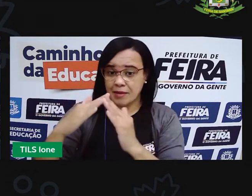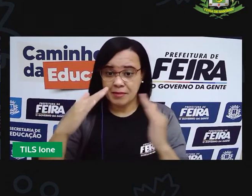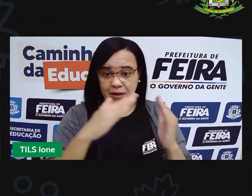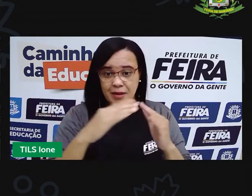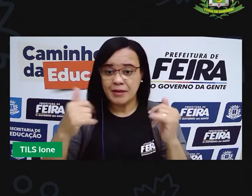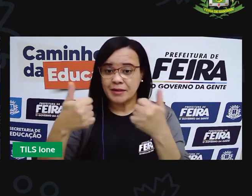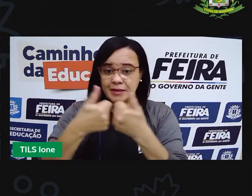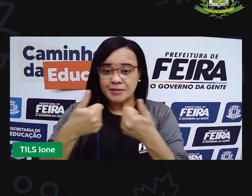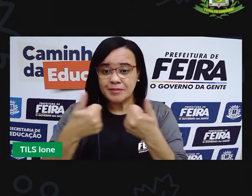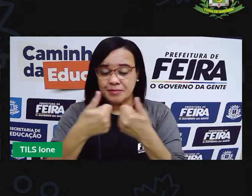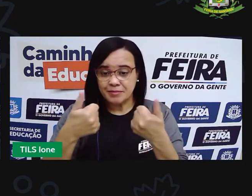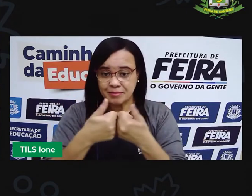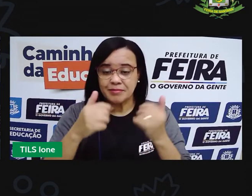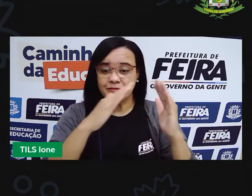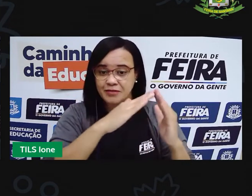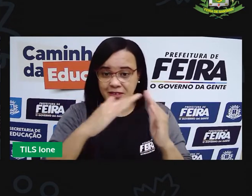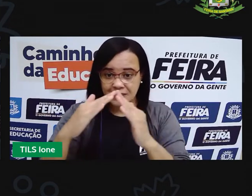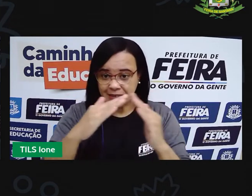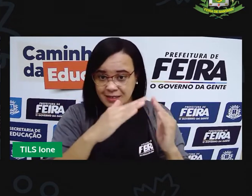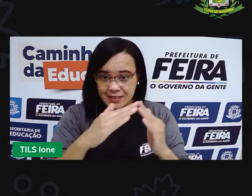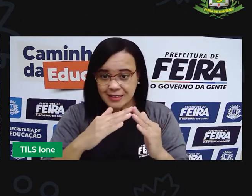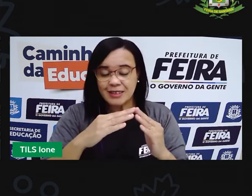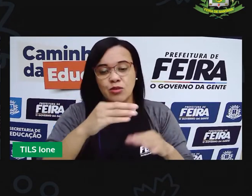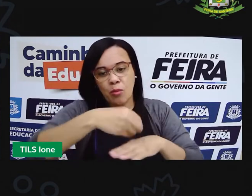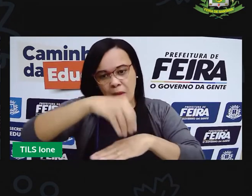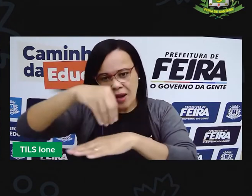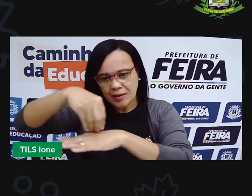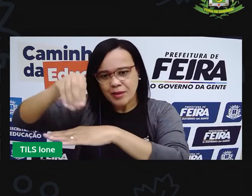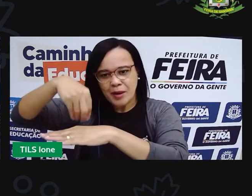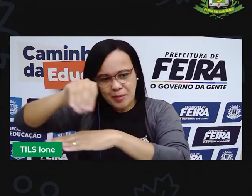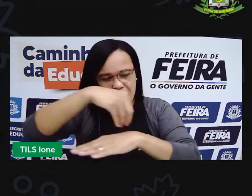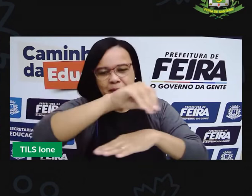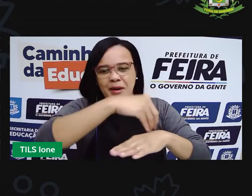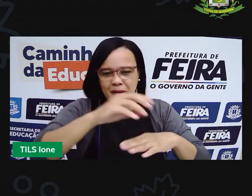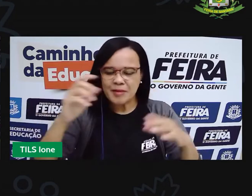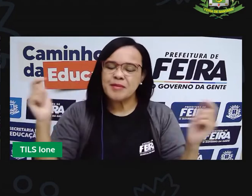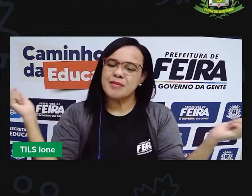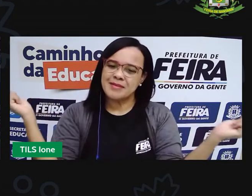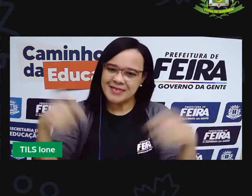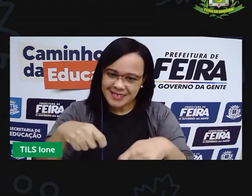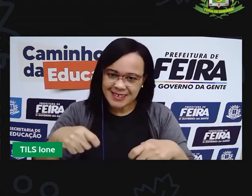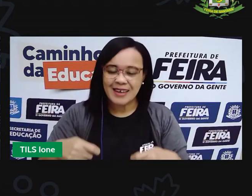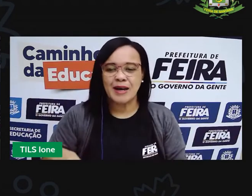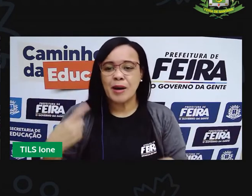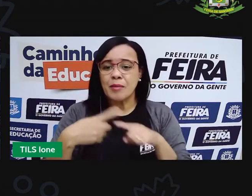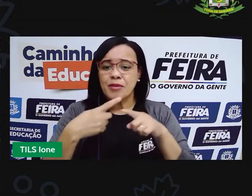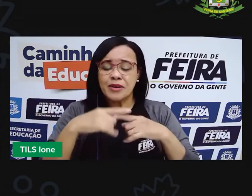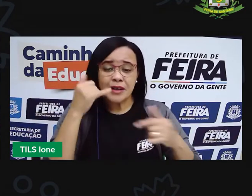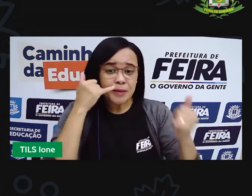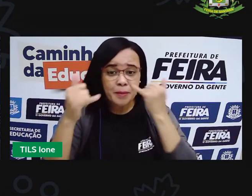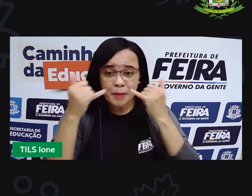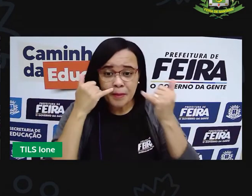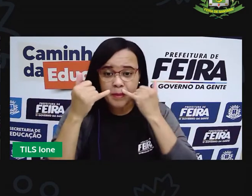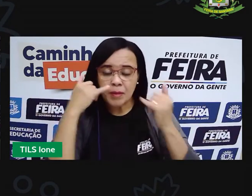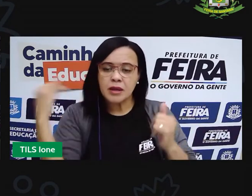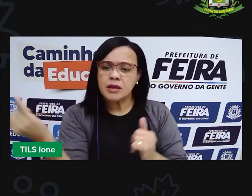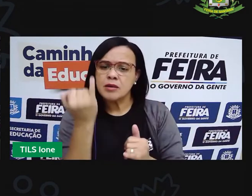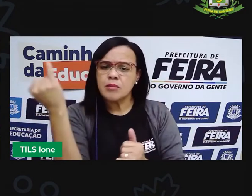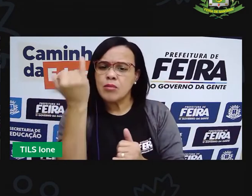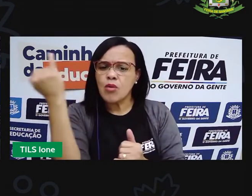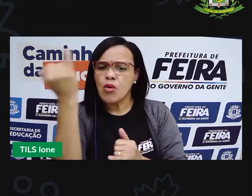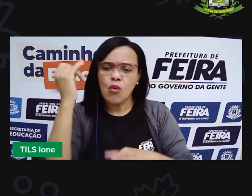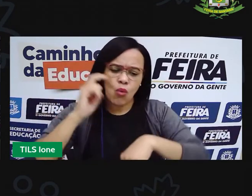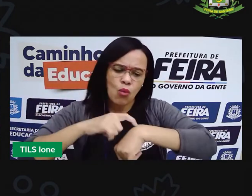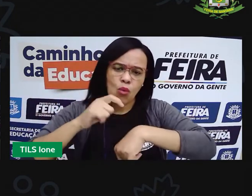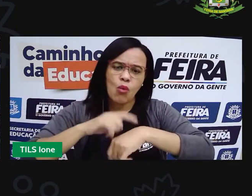esse conhecimento para que todos tenham aí informações importantes na